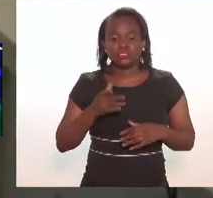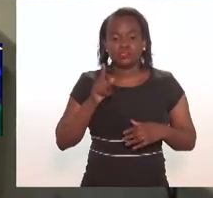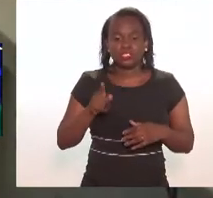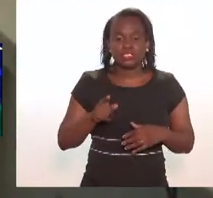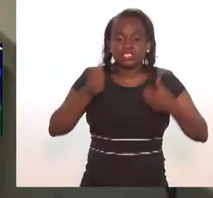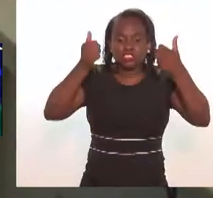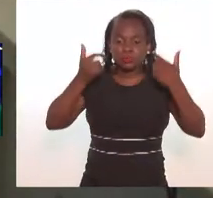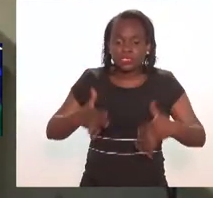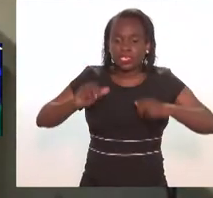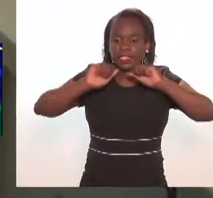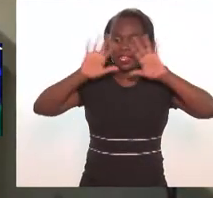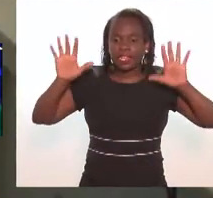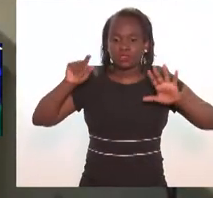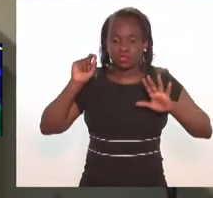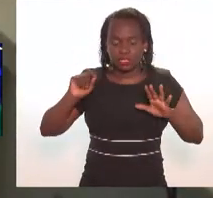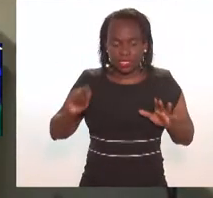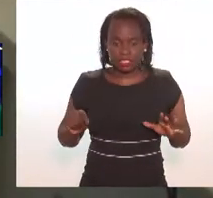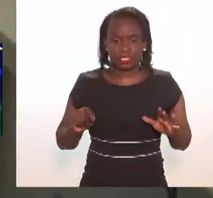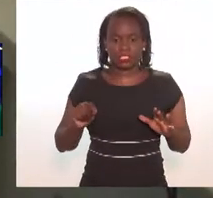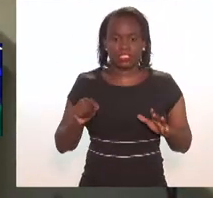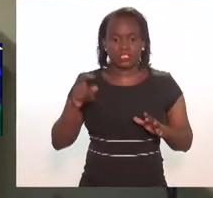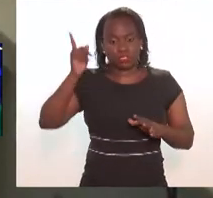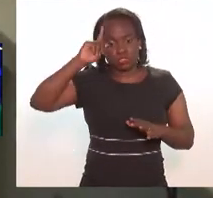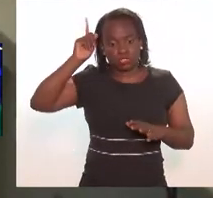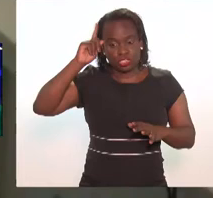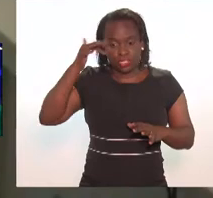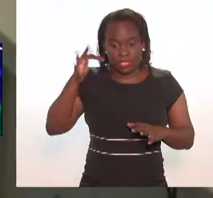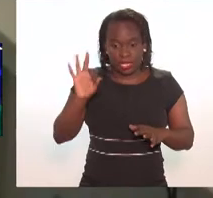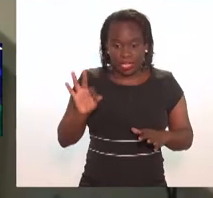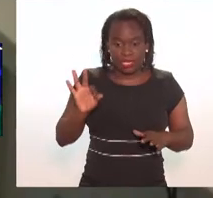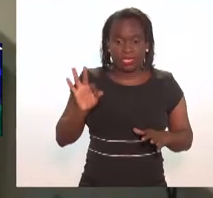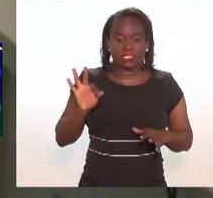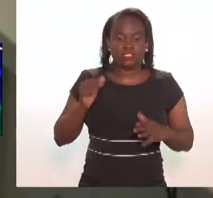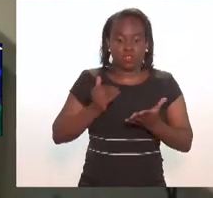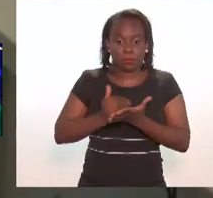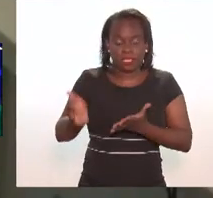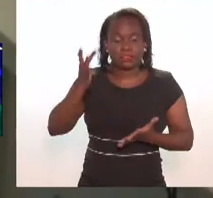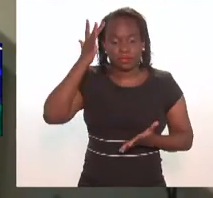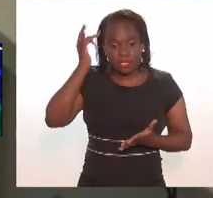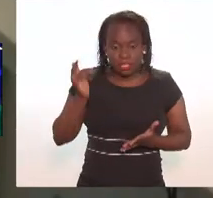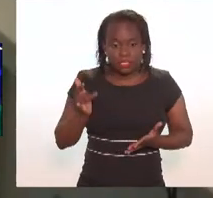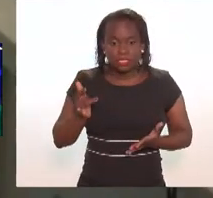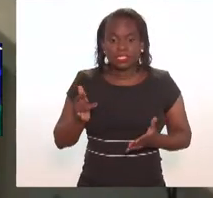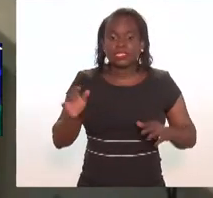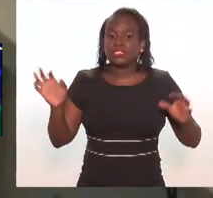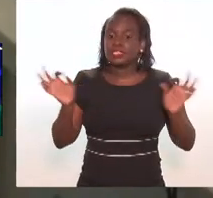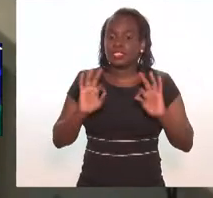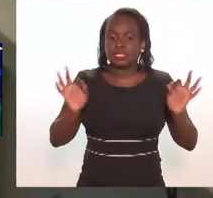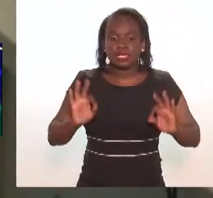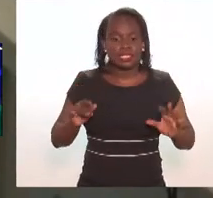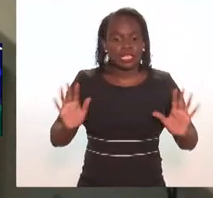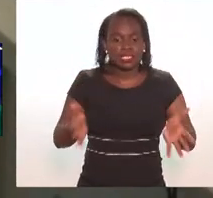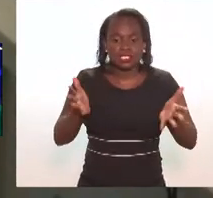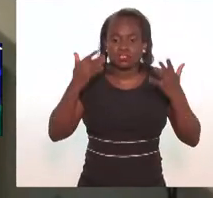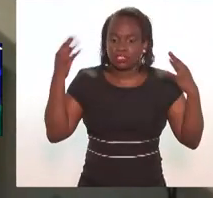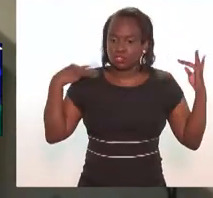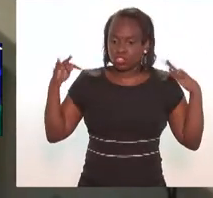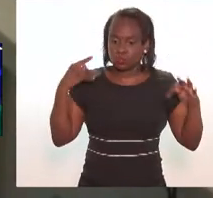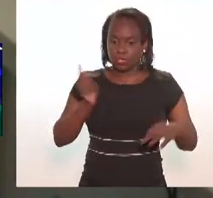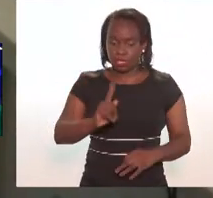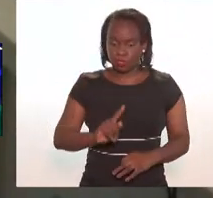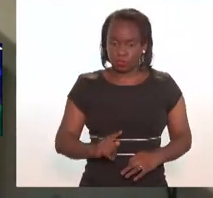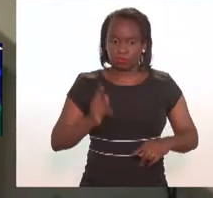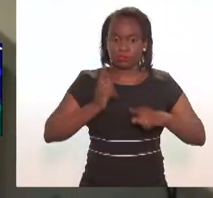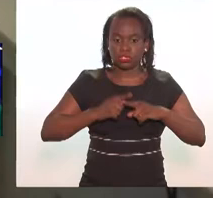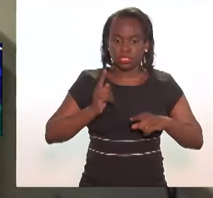muito claro que durante esses 10 dias, a começar de amanhã, ninguém está incentivando o turismo,